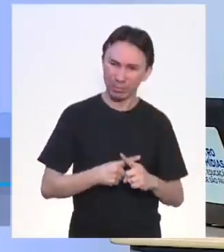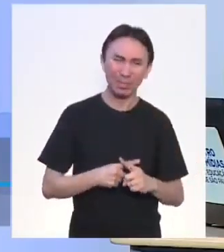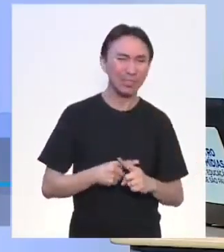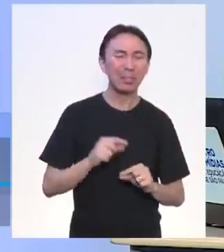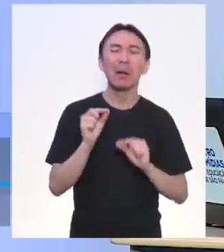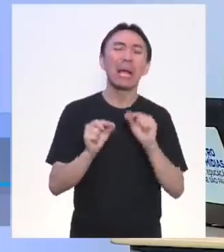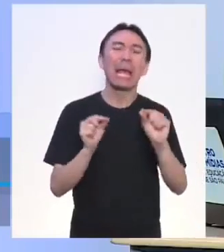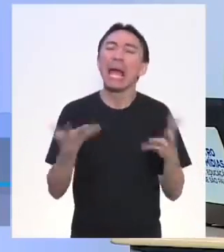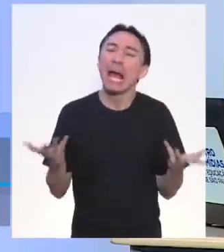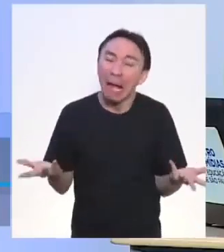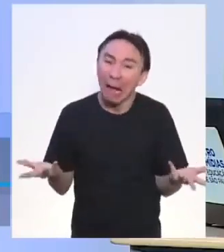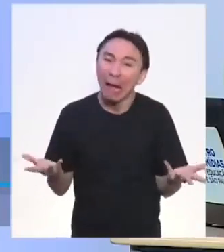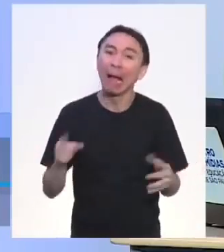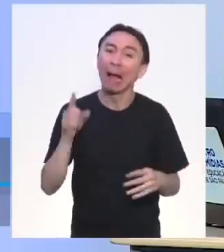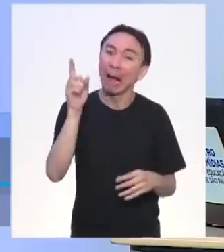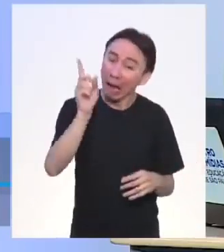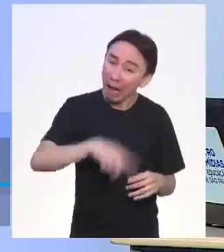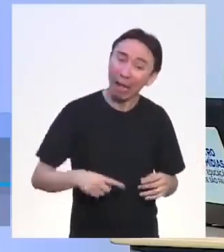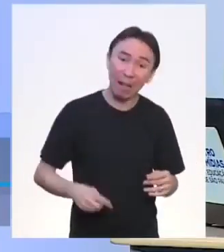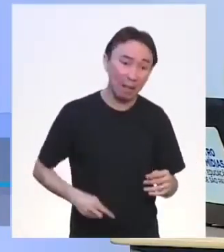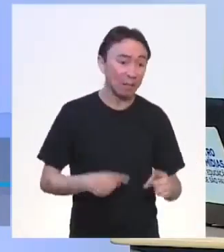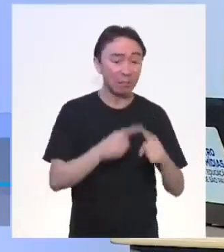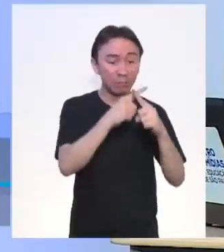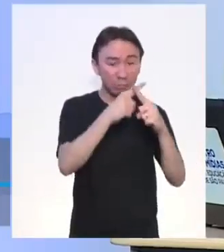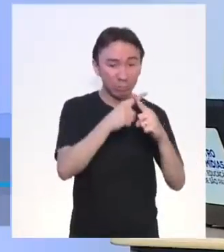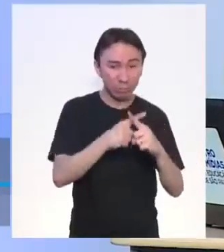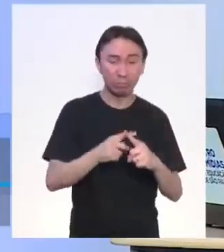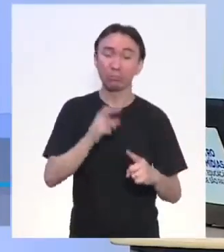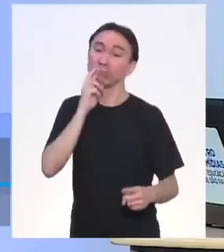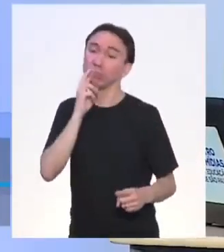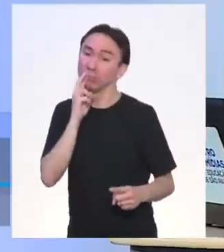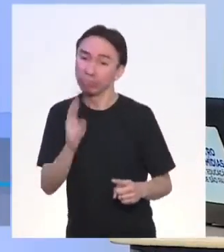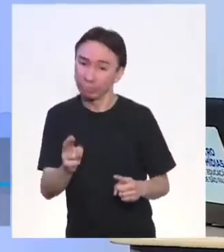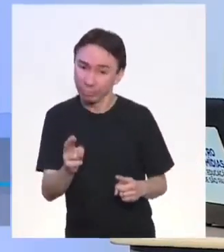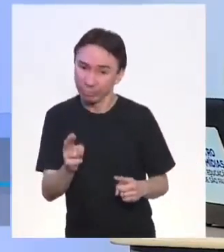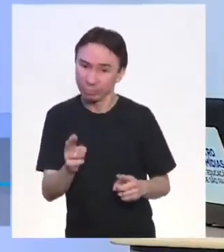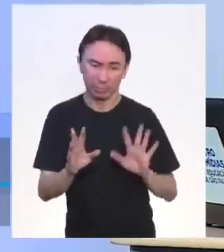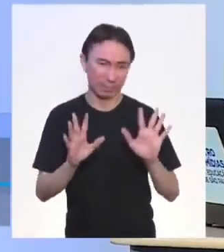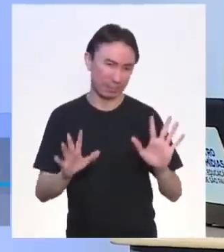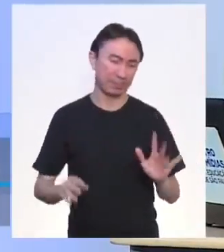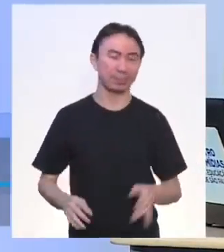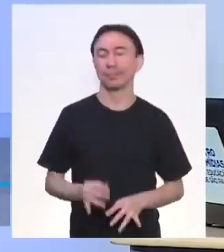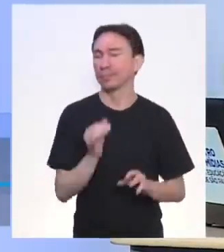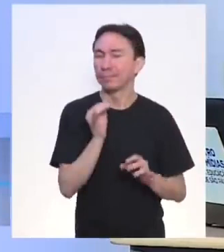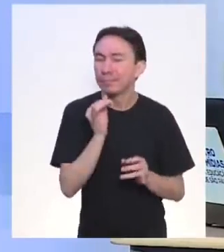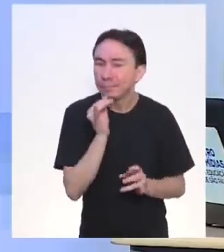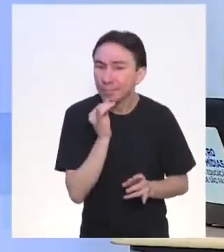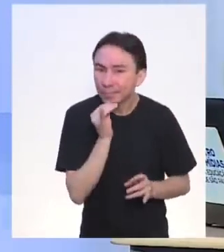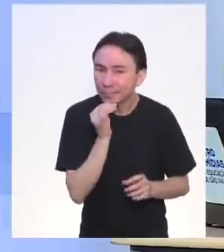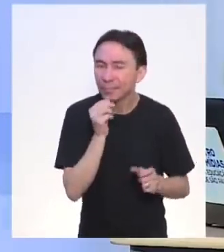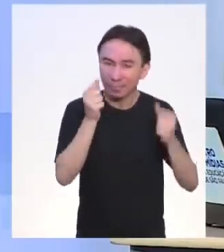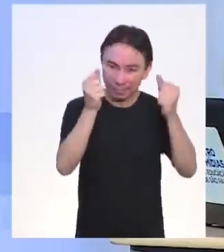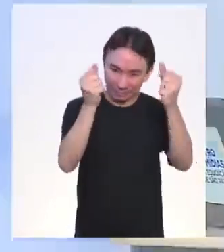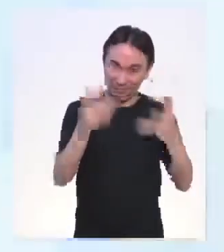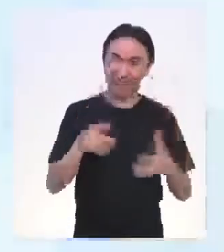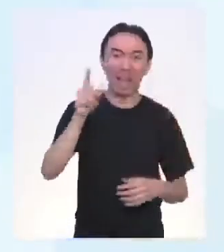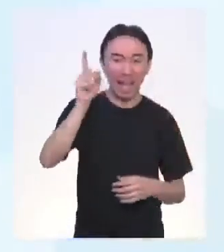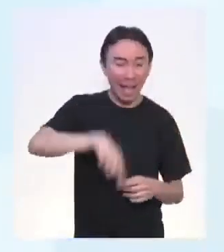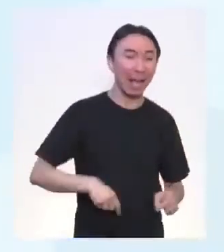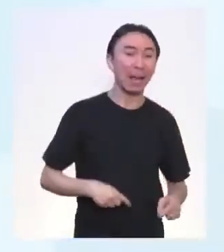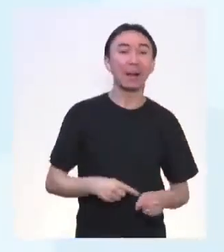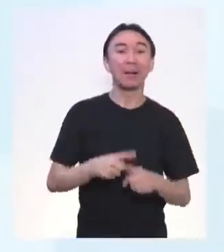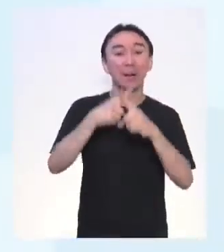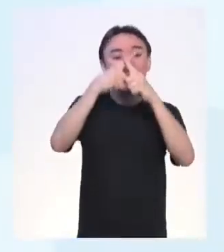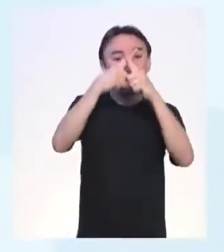Os múltiplos são os resultados da tabuada. E então eu vou explicar que isso aqui é uma tabuada diferente. Ó.